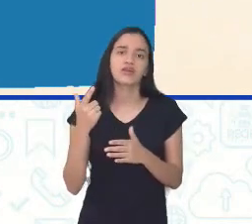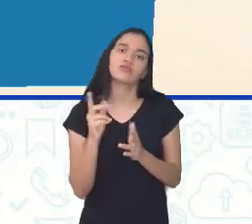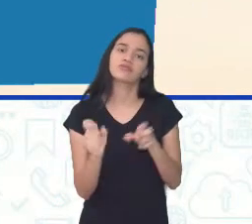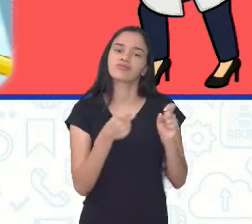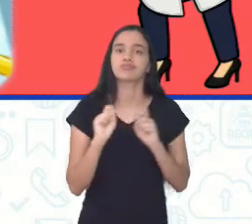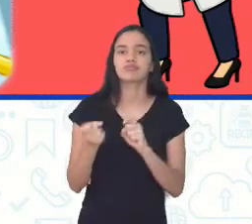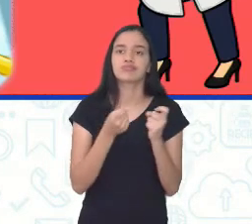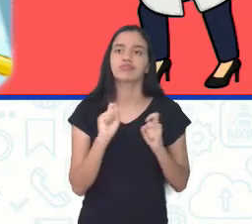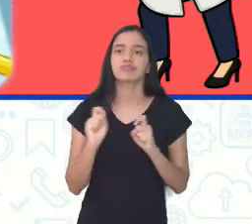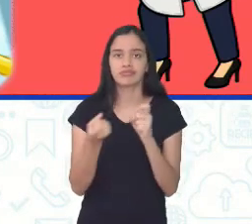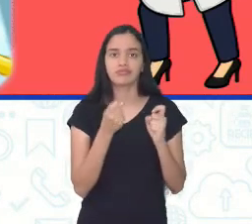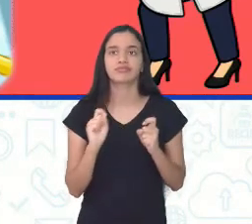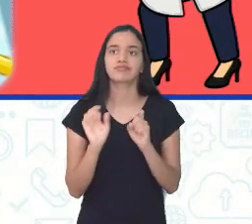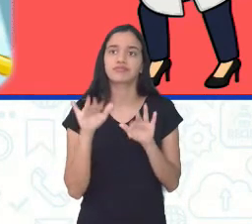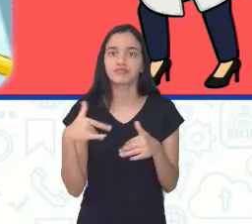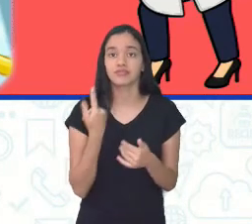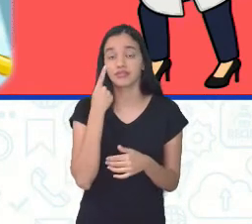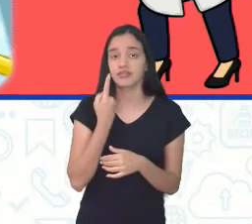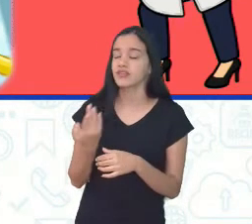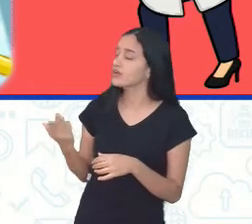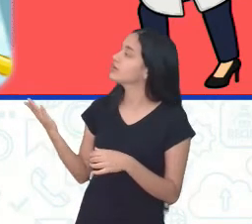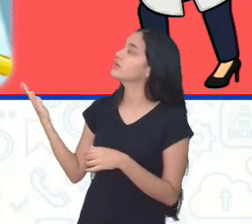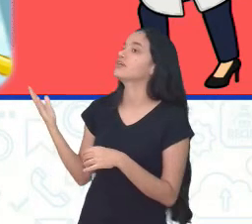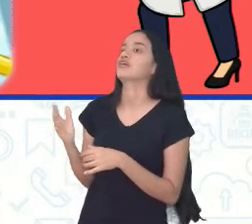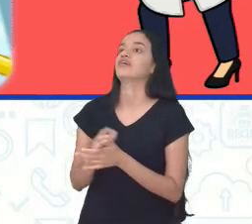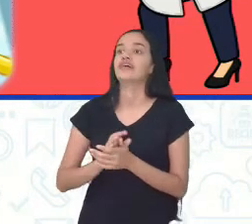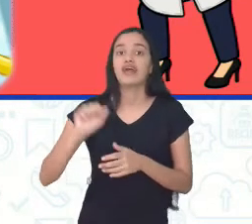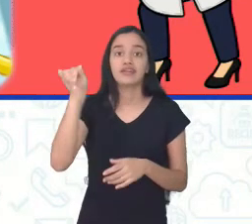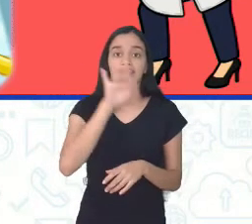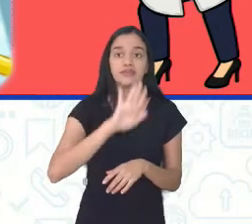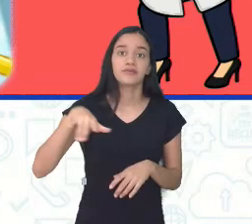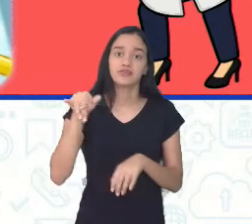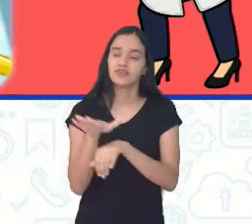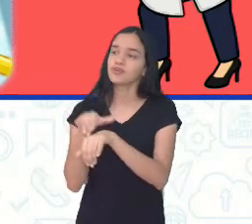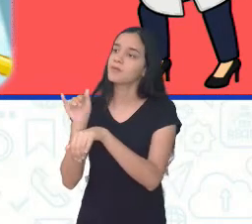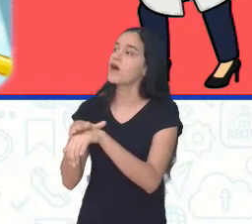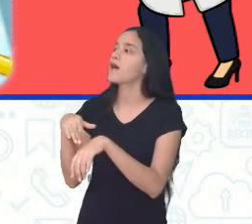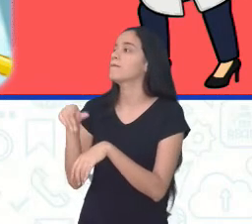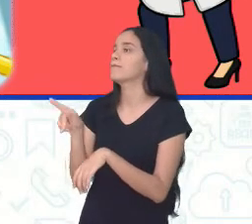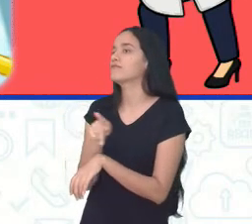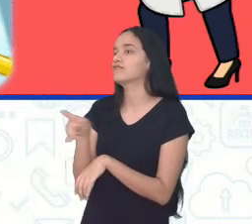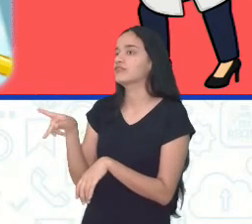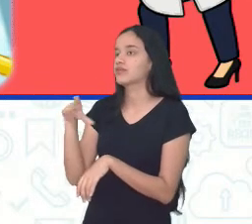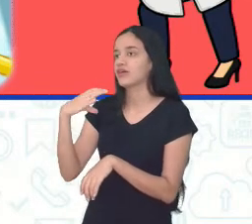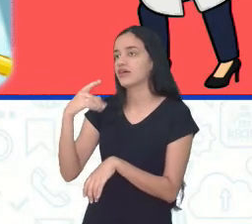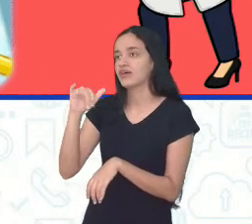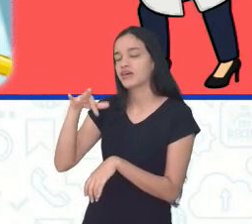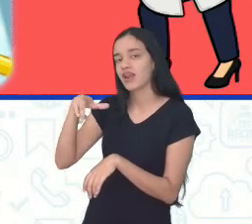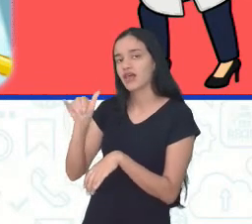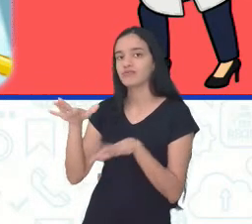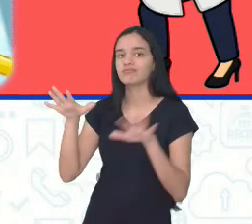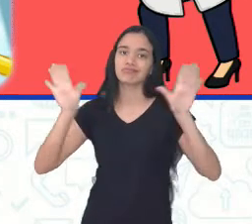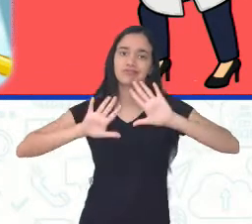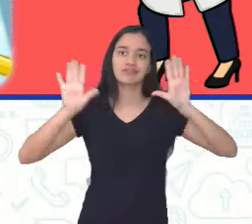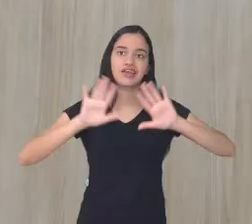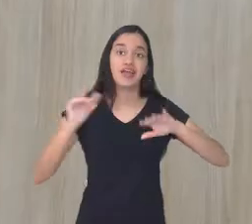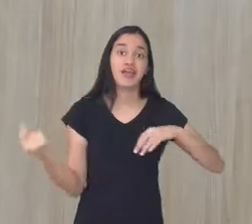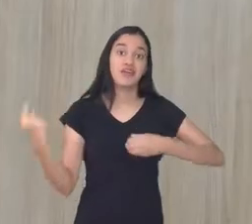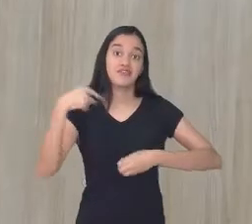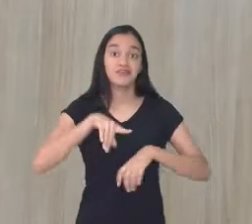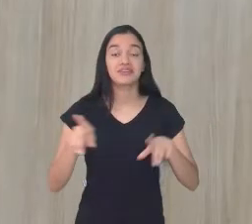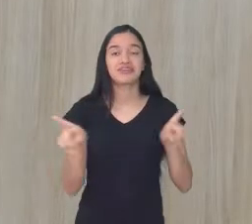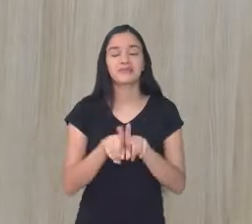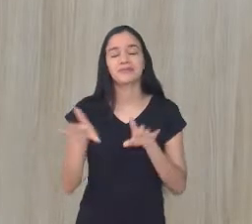estímulos. Estímulos esses que proporcionaram essas cenas aí. Eu vou chamar a professora Cláudia agora, para ela se despedir e volto também